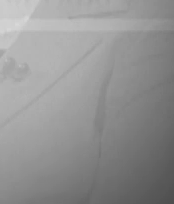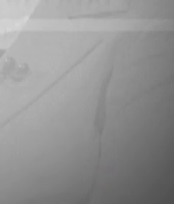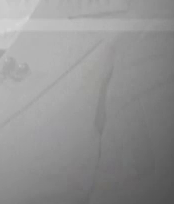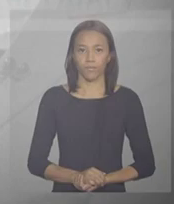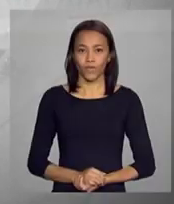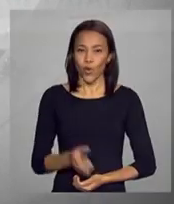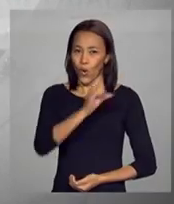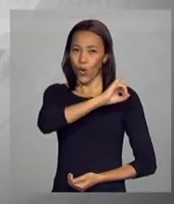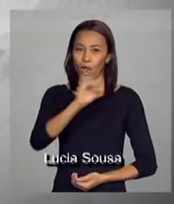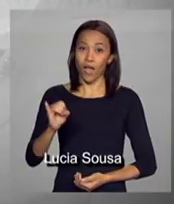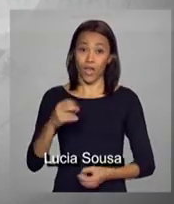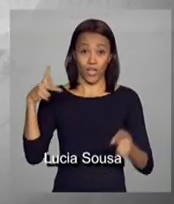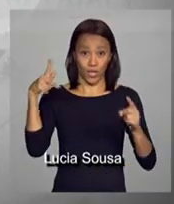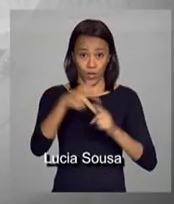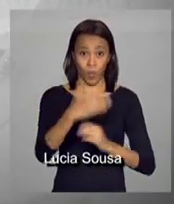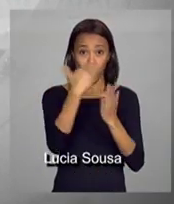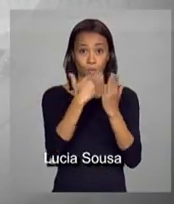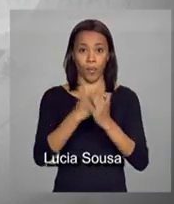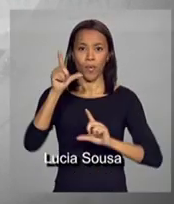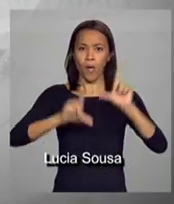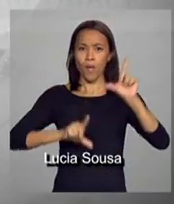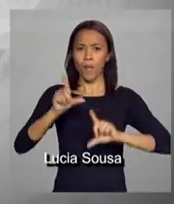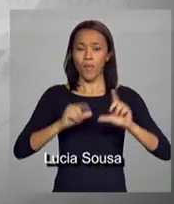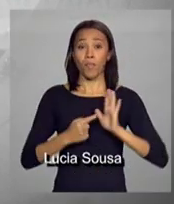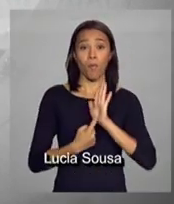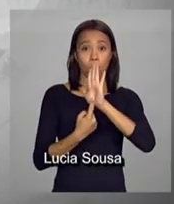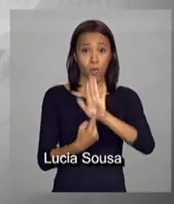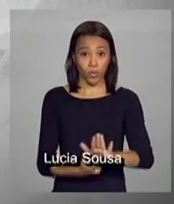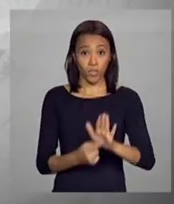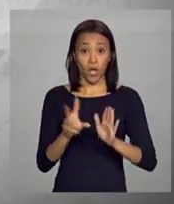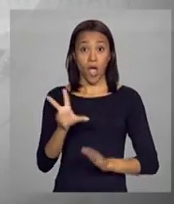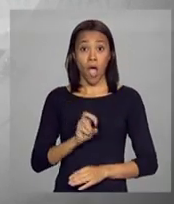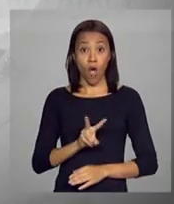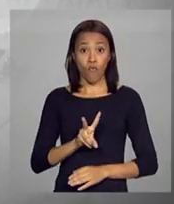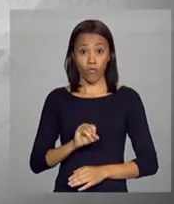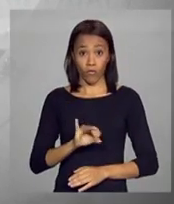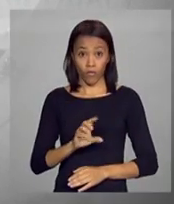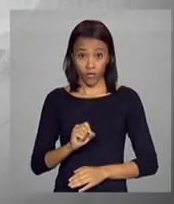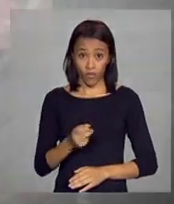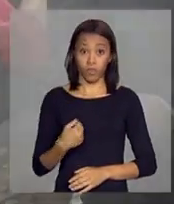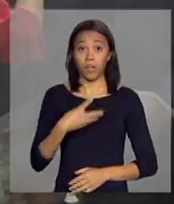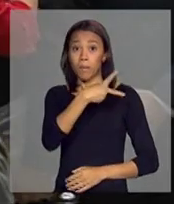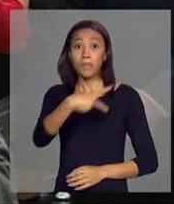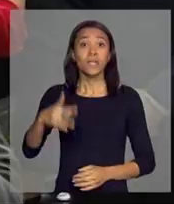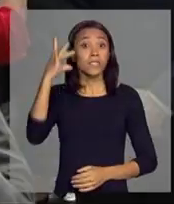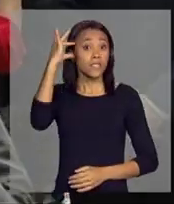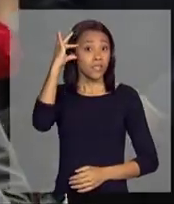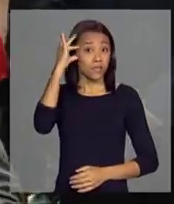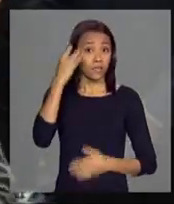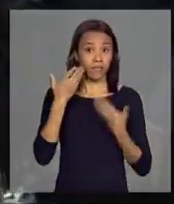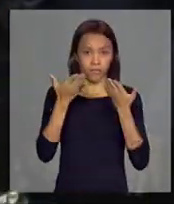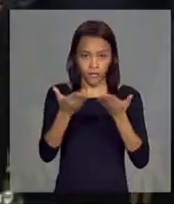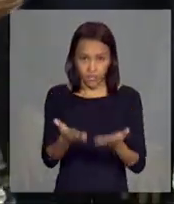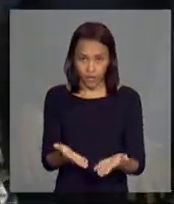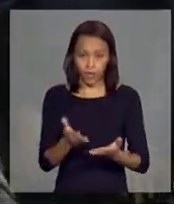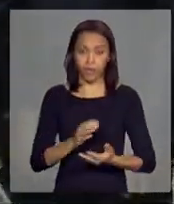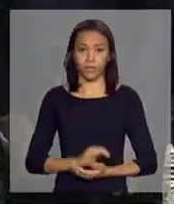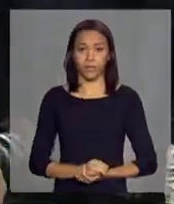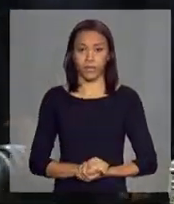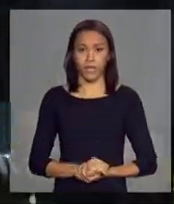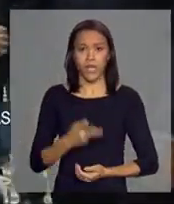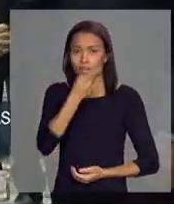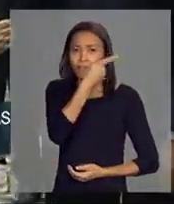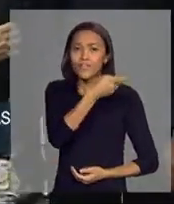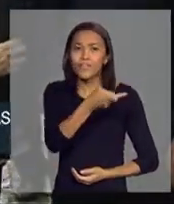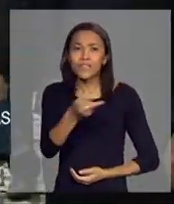olá e interrompemos a programação para mostrar imagens ao vivo da presidenta dilma rousseff que